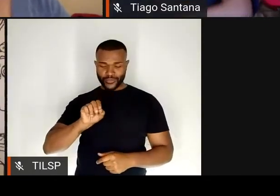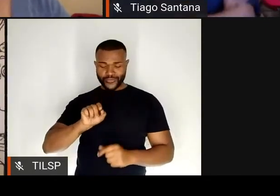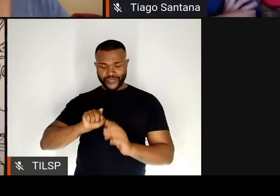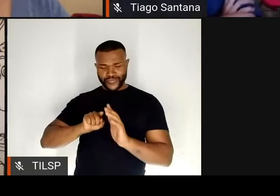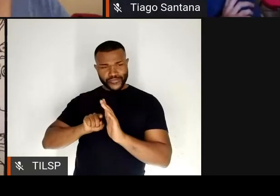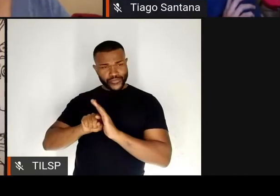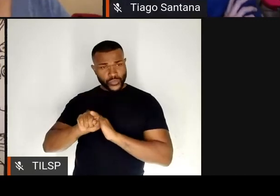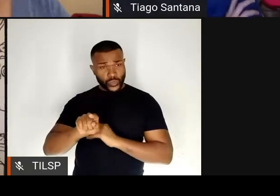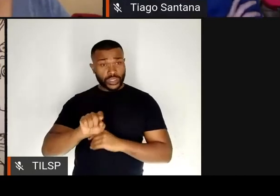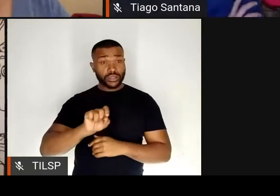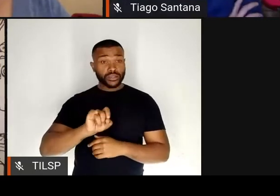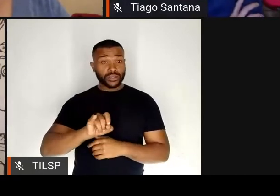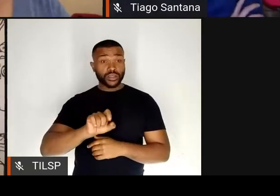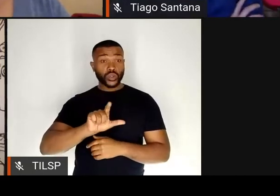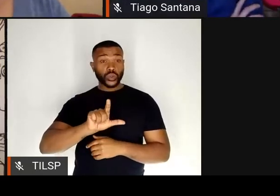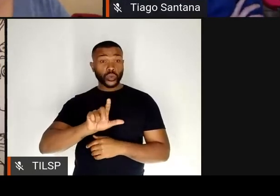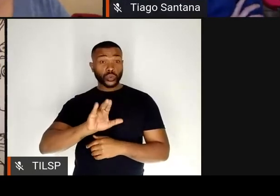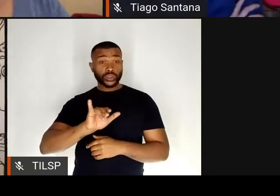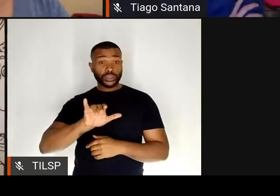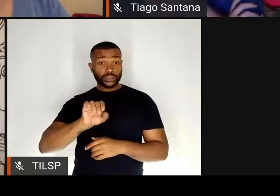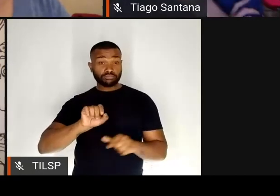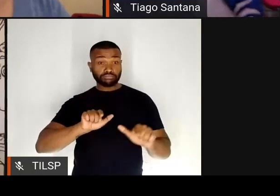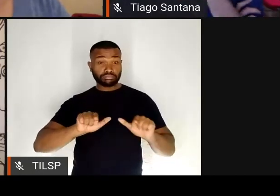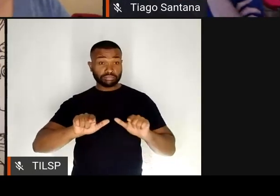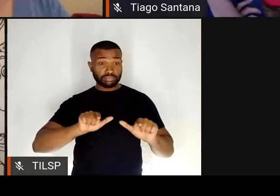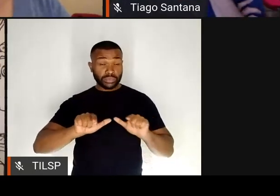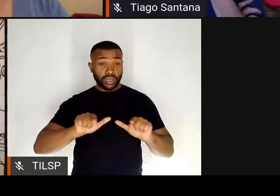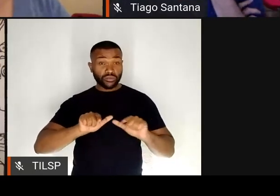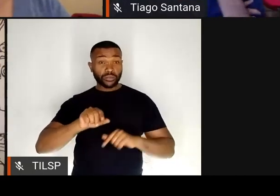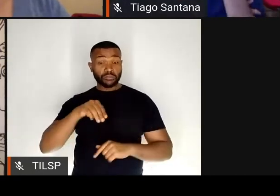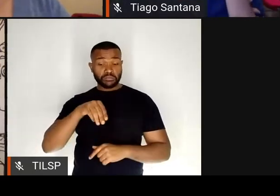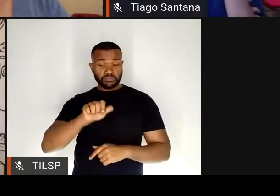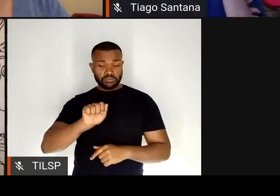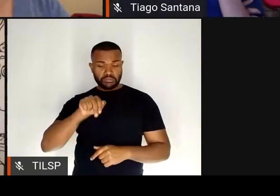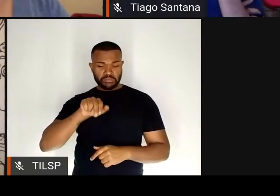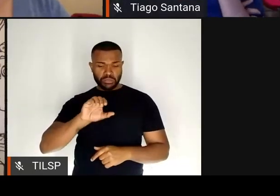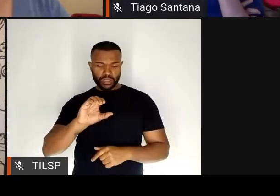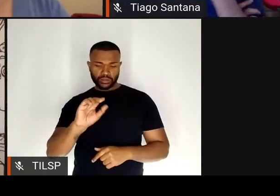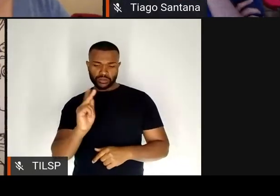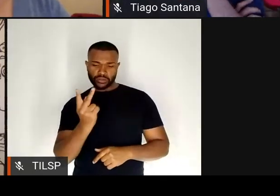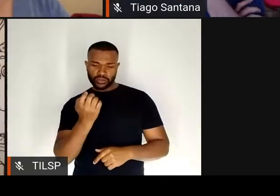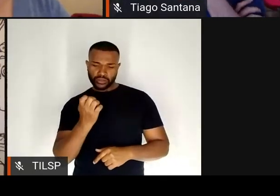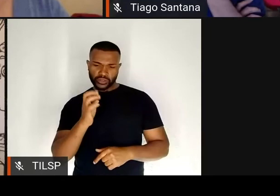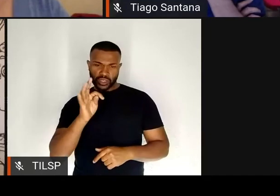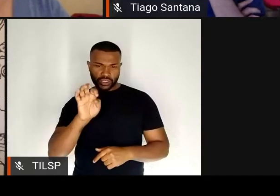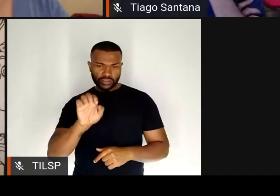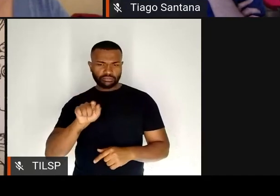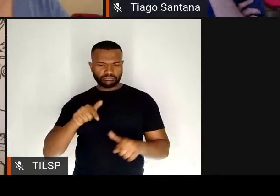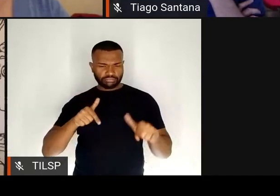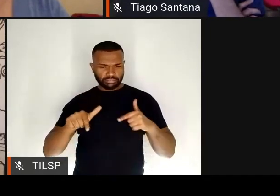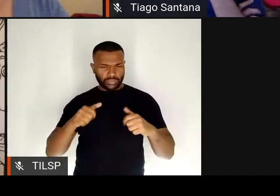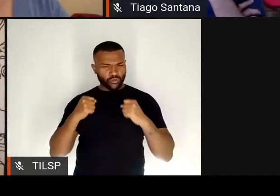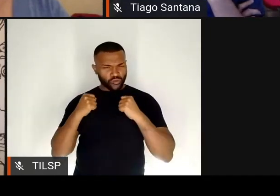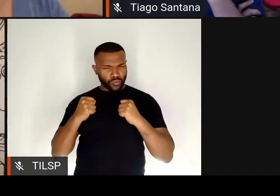Luciano trabalhasse na Manchete, vocês acham que ele teria feito um trabalho tão potente como conseguiu em O